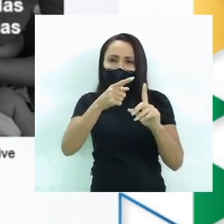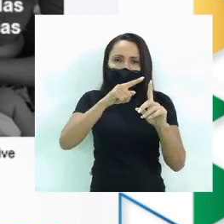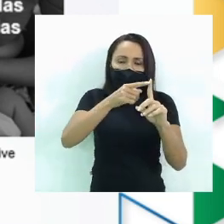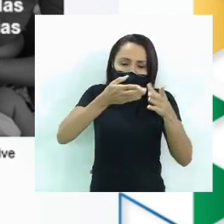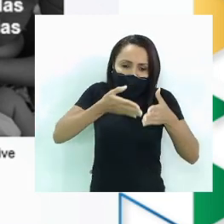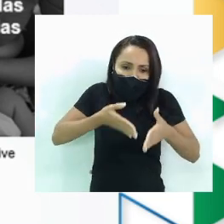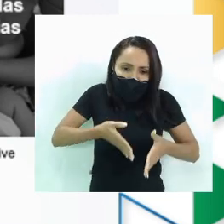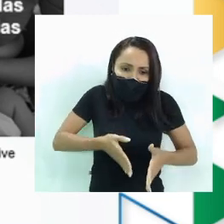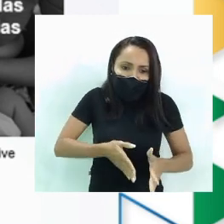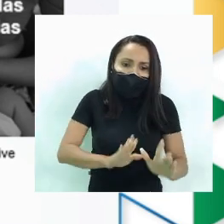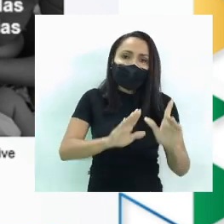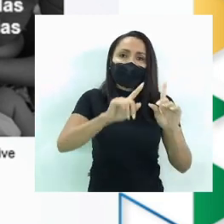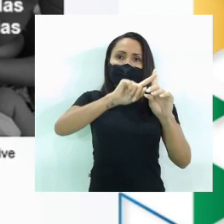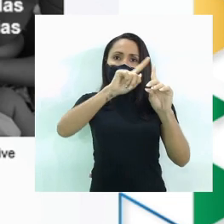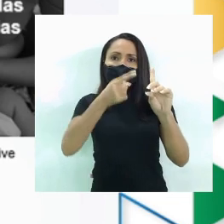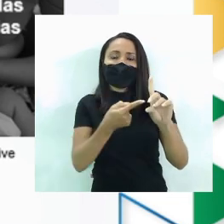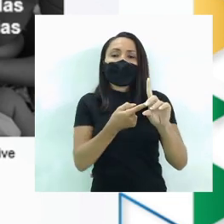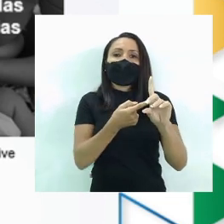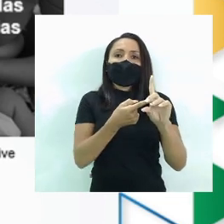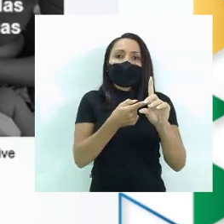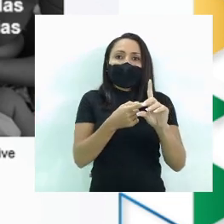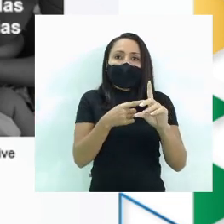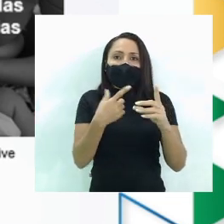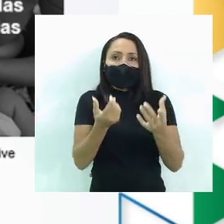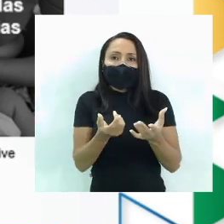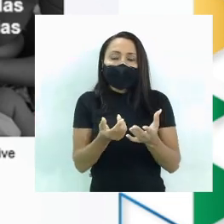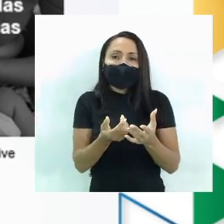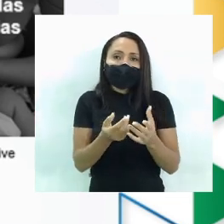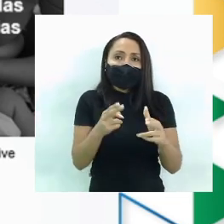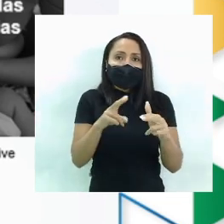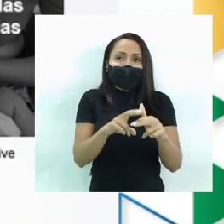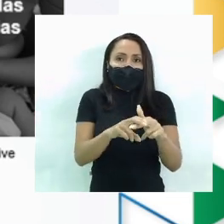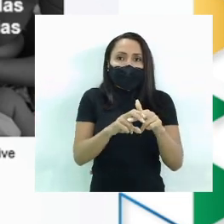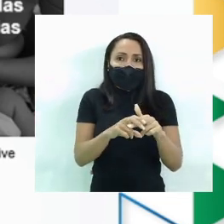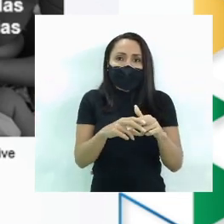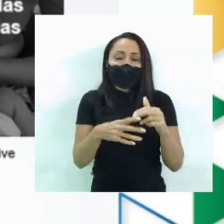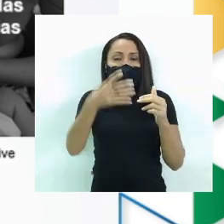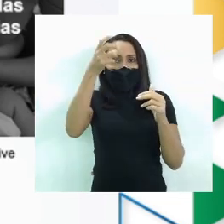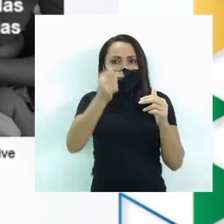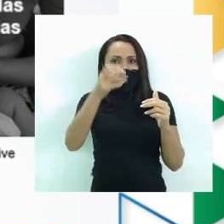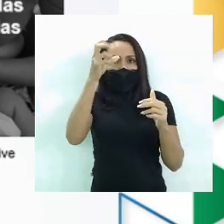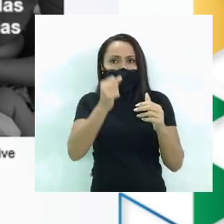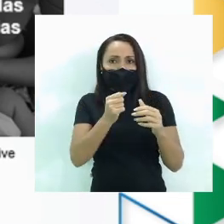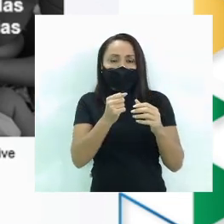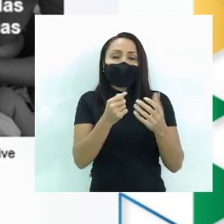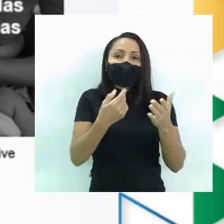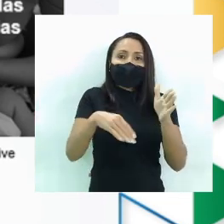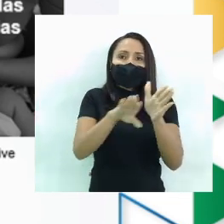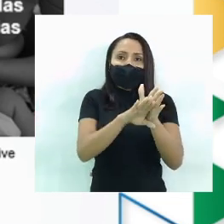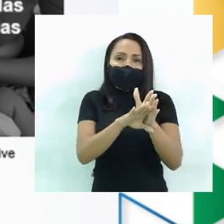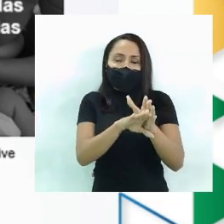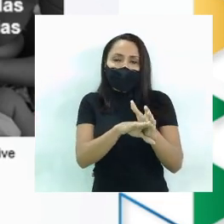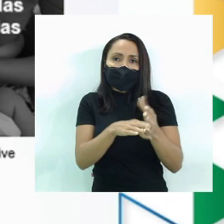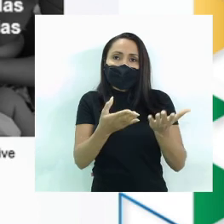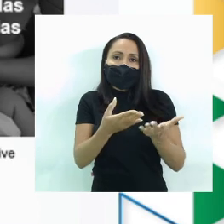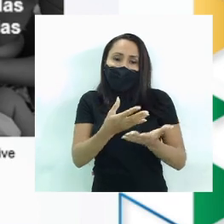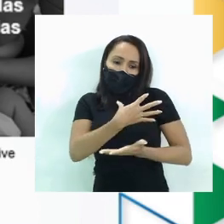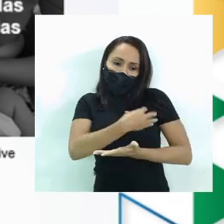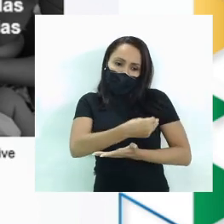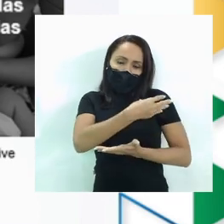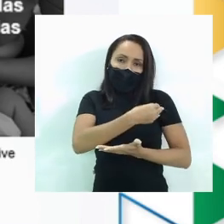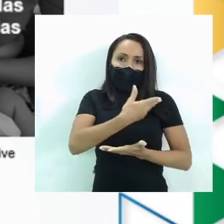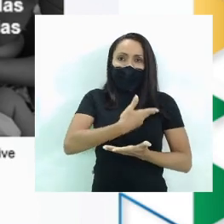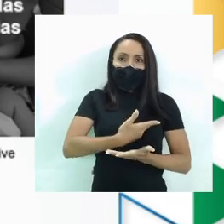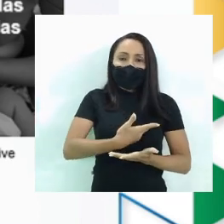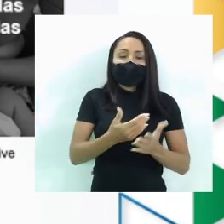da musculatura lisa das glândulas mamárias, causando a ejeção do leite, tá certo? O estímulo para a liberação da